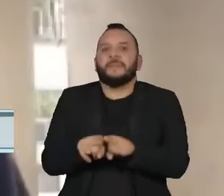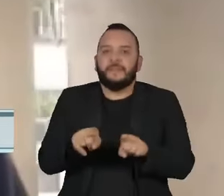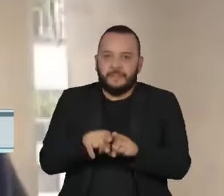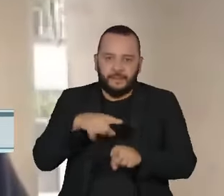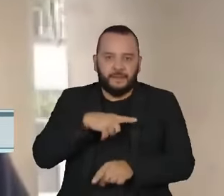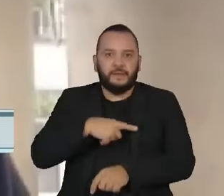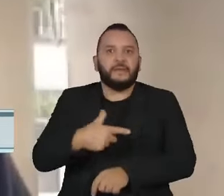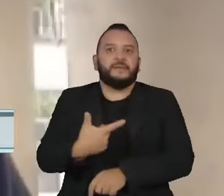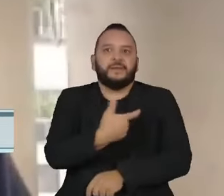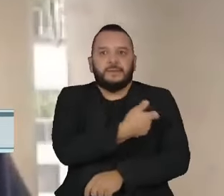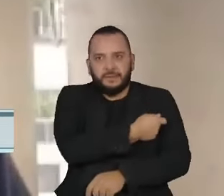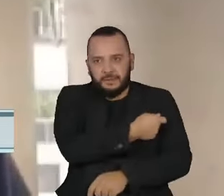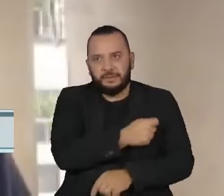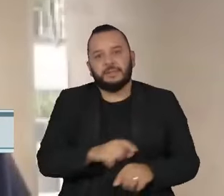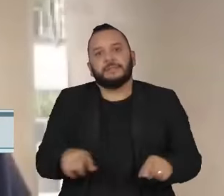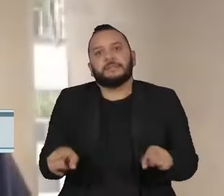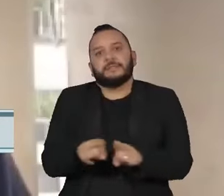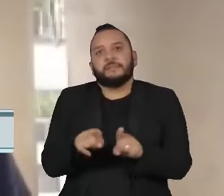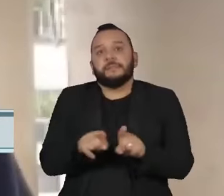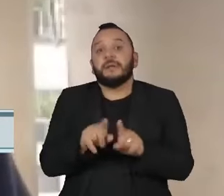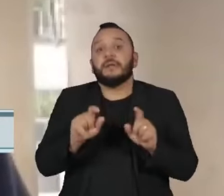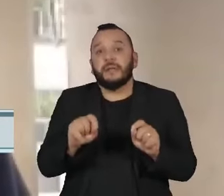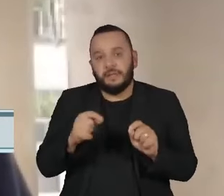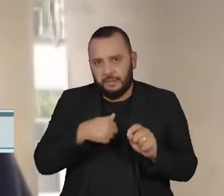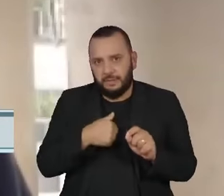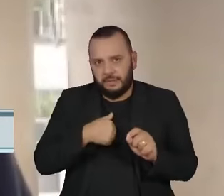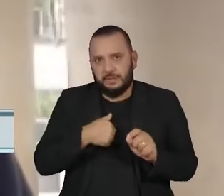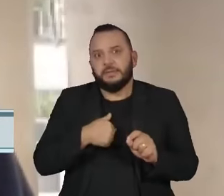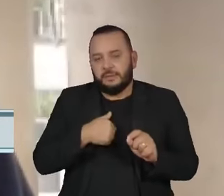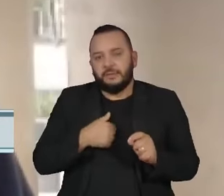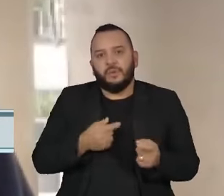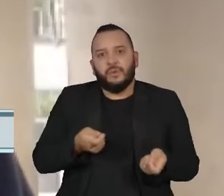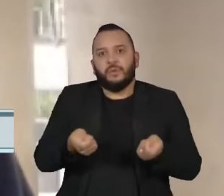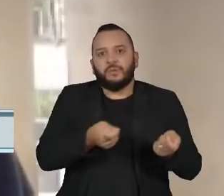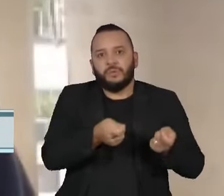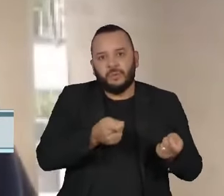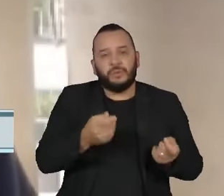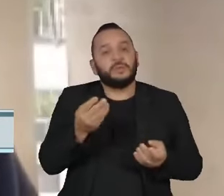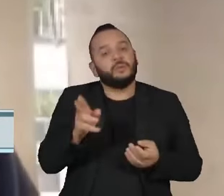vacina e nós temos o controle do vetor com novas ferramentas tecnológicas.